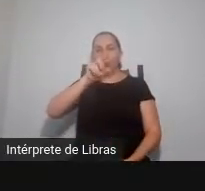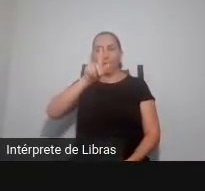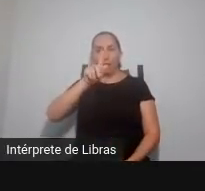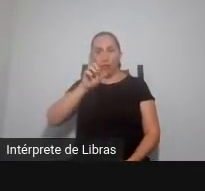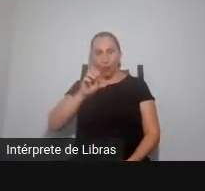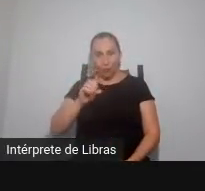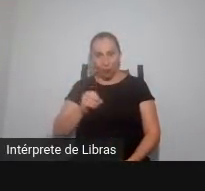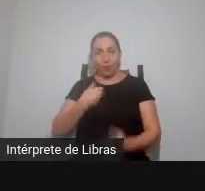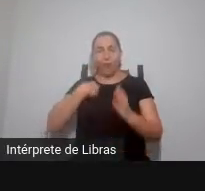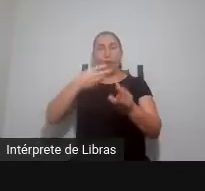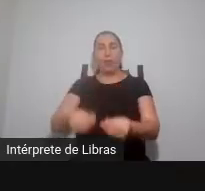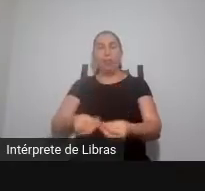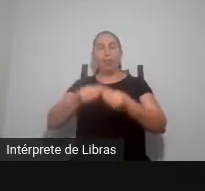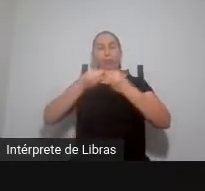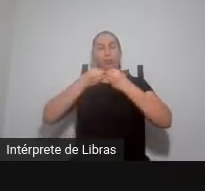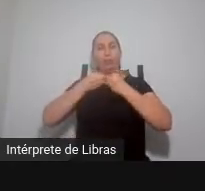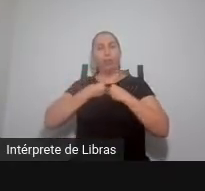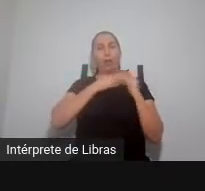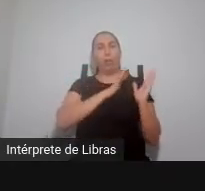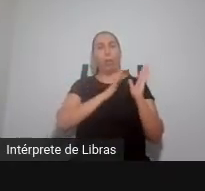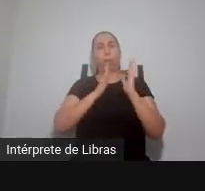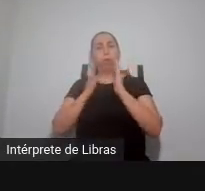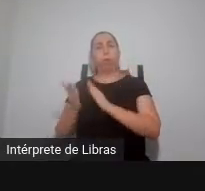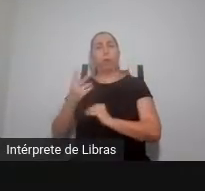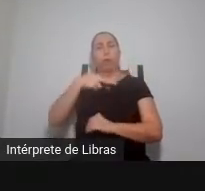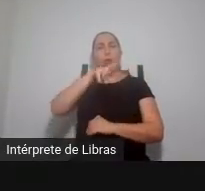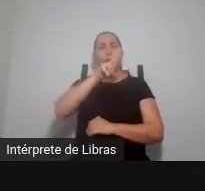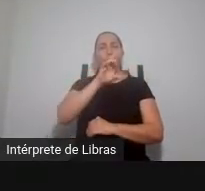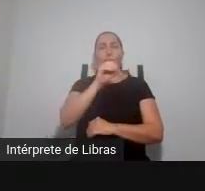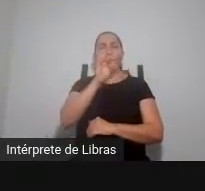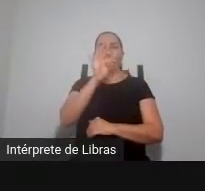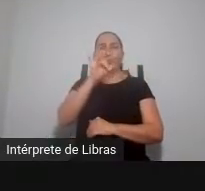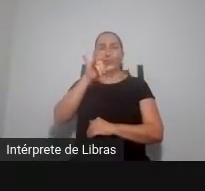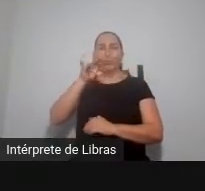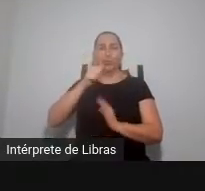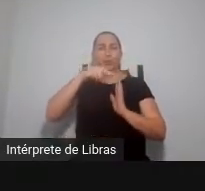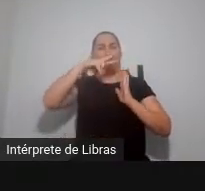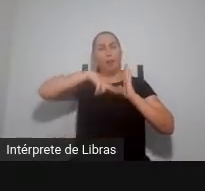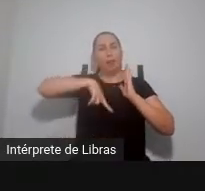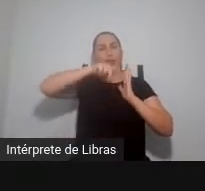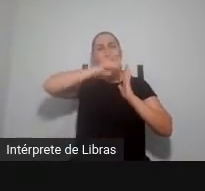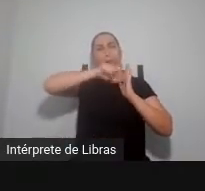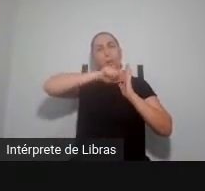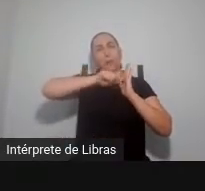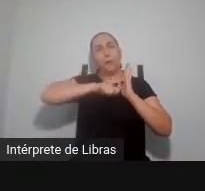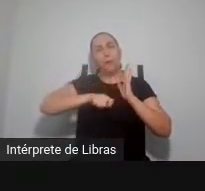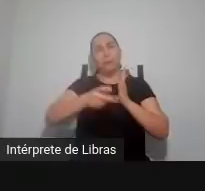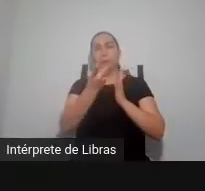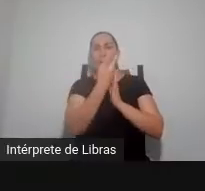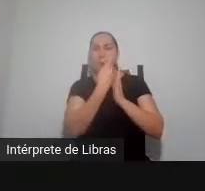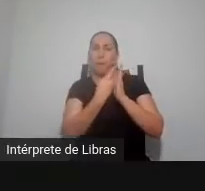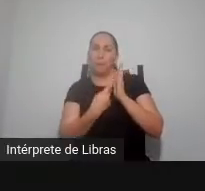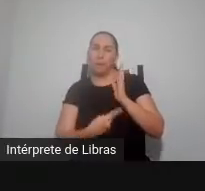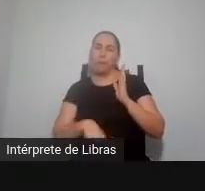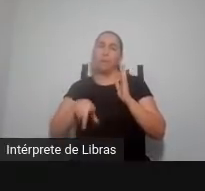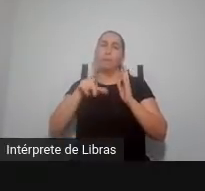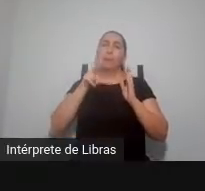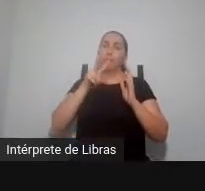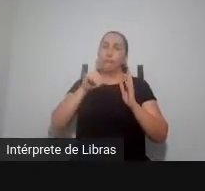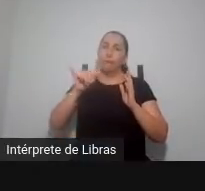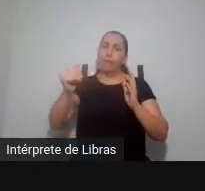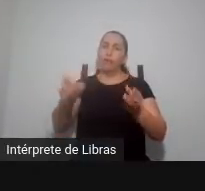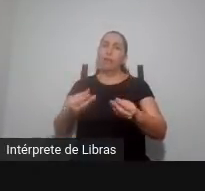que se ela me traz uma rotina, seja ela ilustrada, seja ela escrita, ou começa ilustrada, depois eu passo para a escrita, vai me trazer